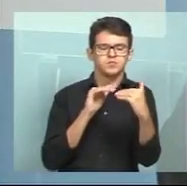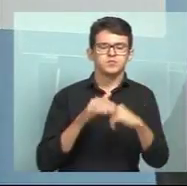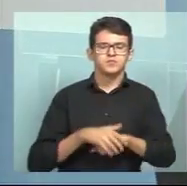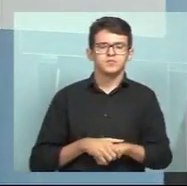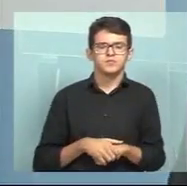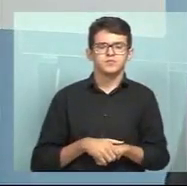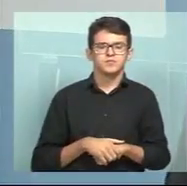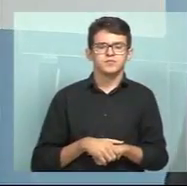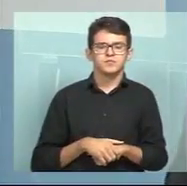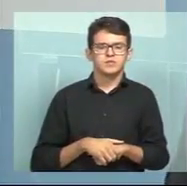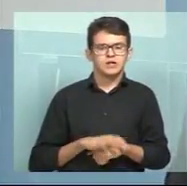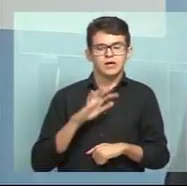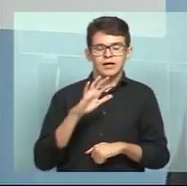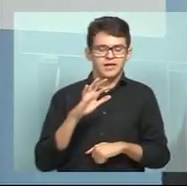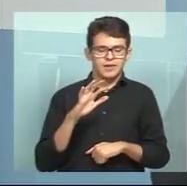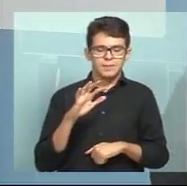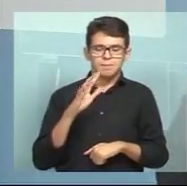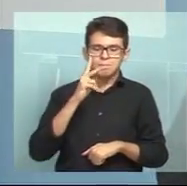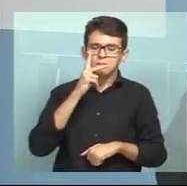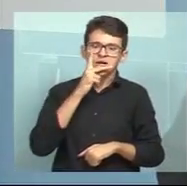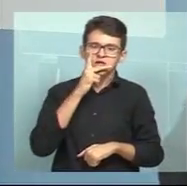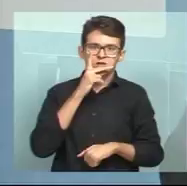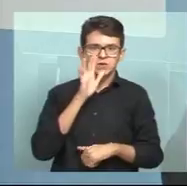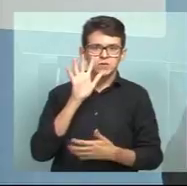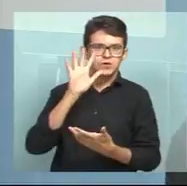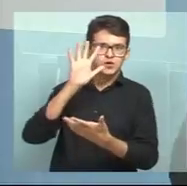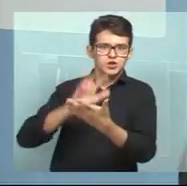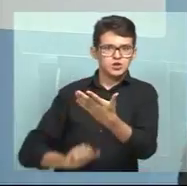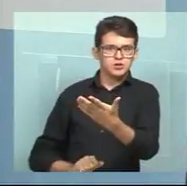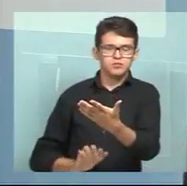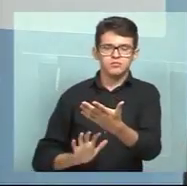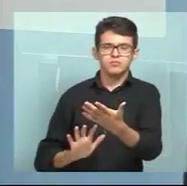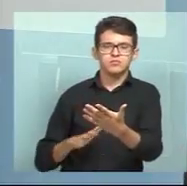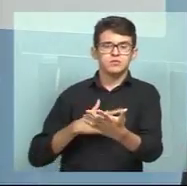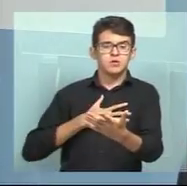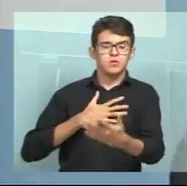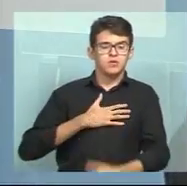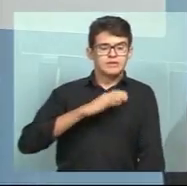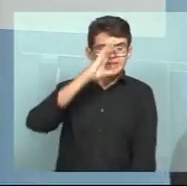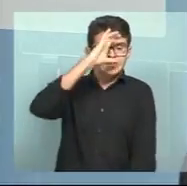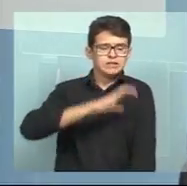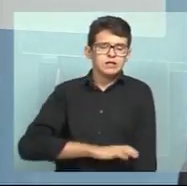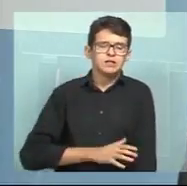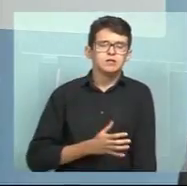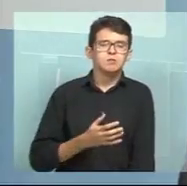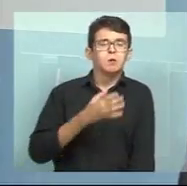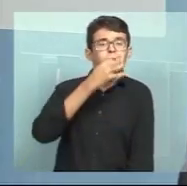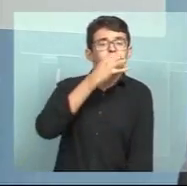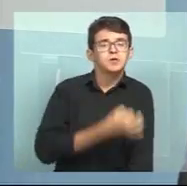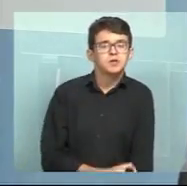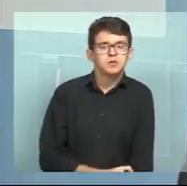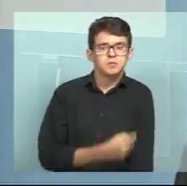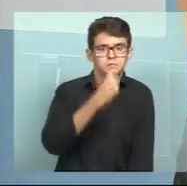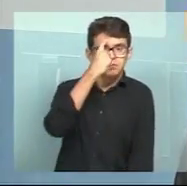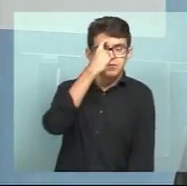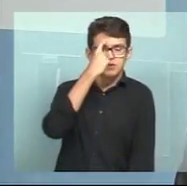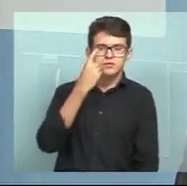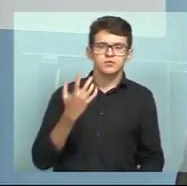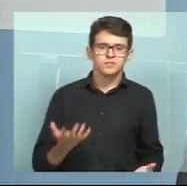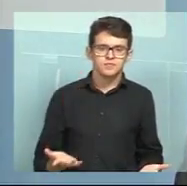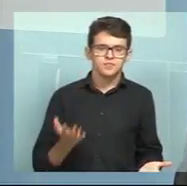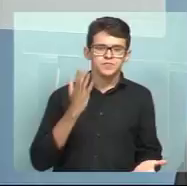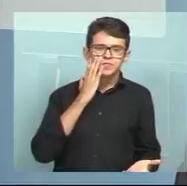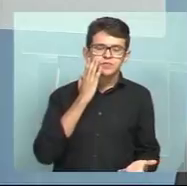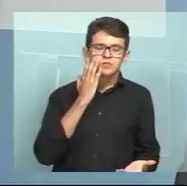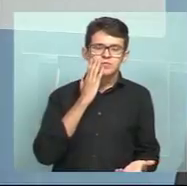lente partidária. Porque o problema hoje é que o que a gente está ouvindo por aí é só a visão partidária das redes sociais,